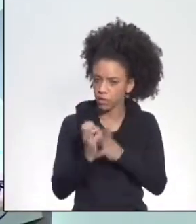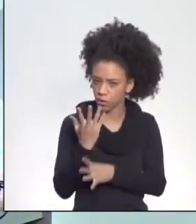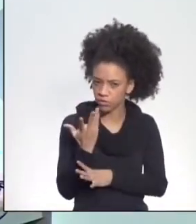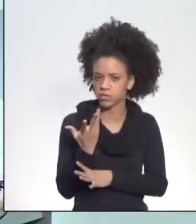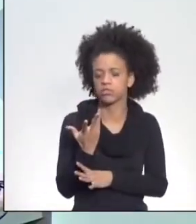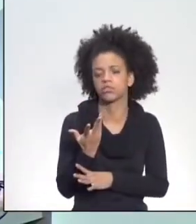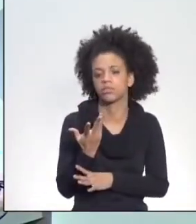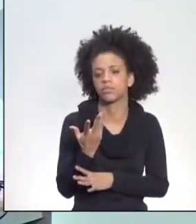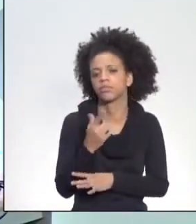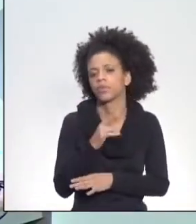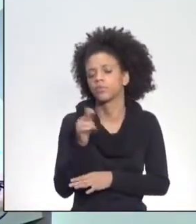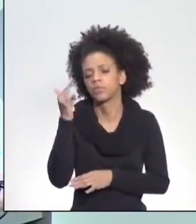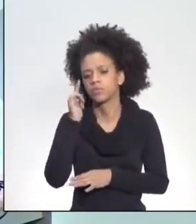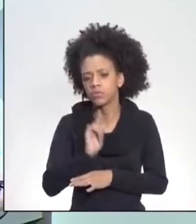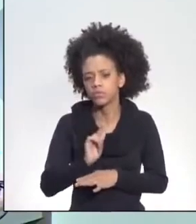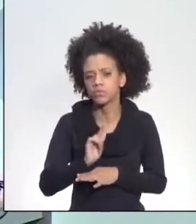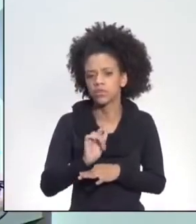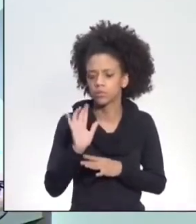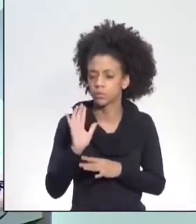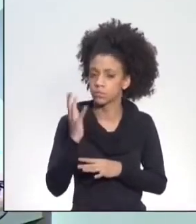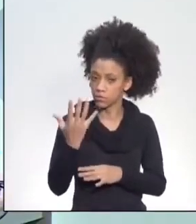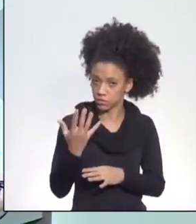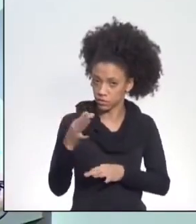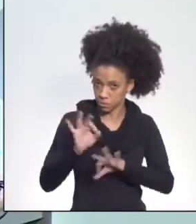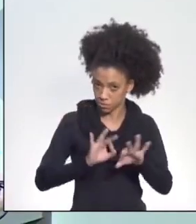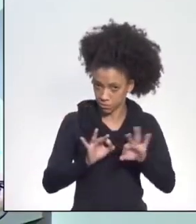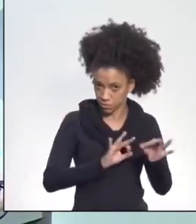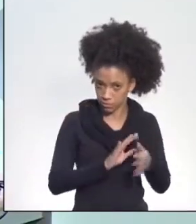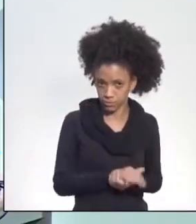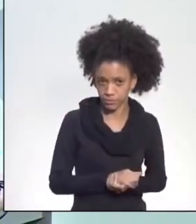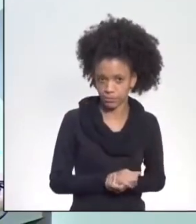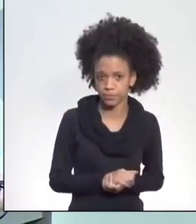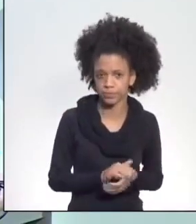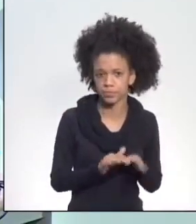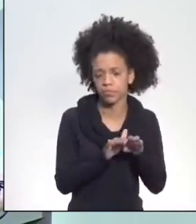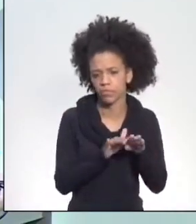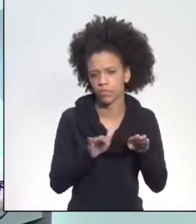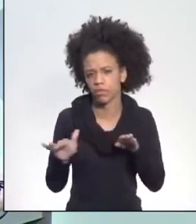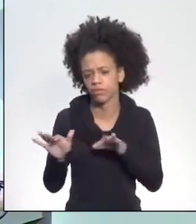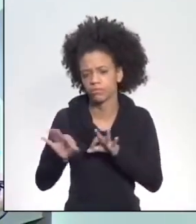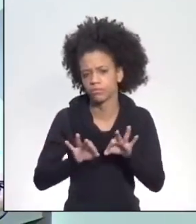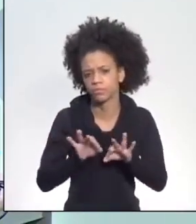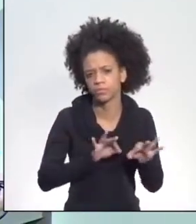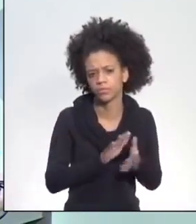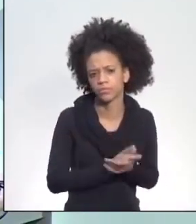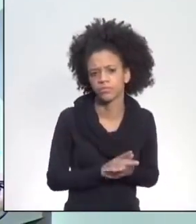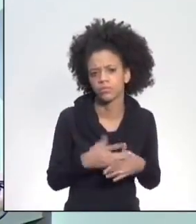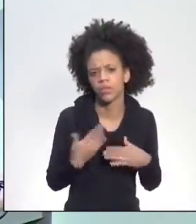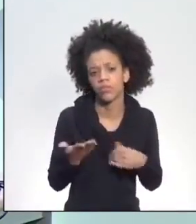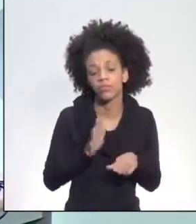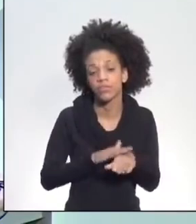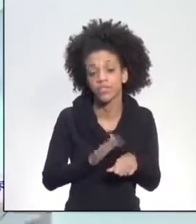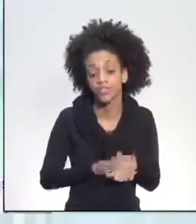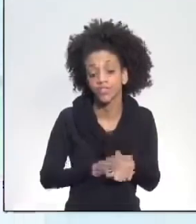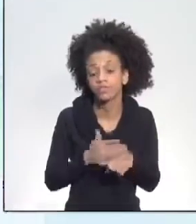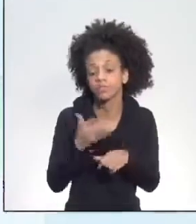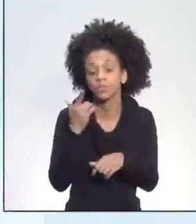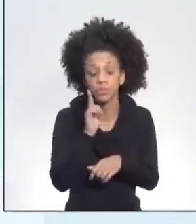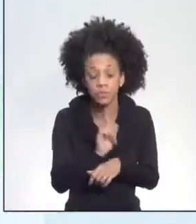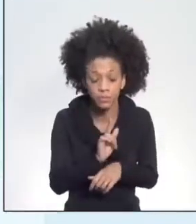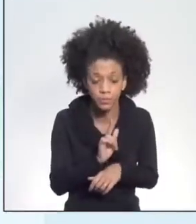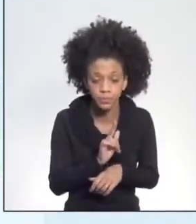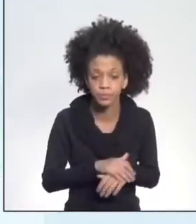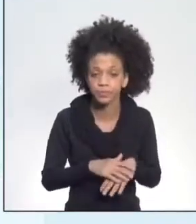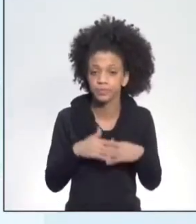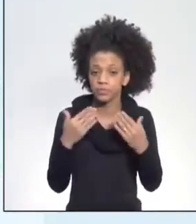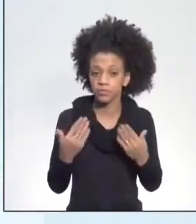conseguindo realizar aí o projeto. Tá? Estrutura básica de um projeto. Vamos ver como é que a gente consegue fazer um projeto. A